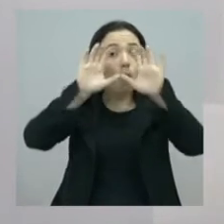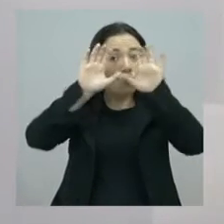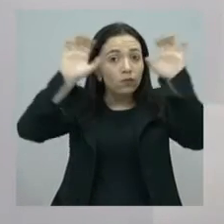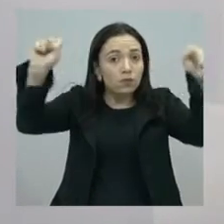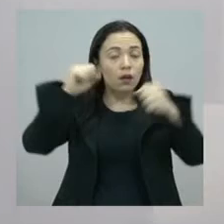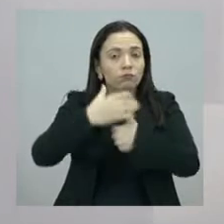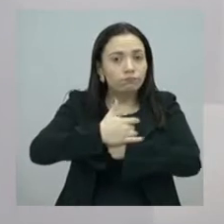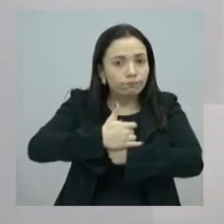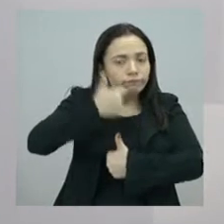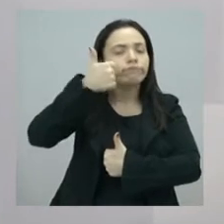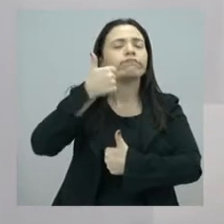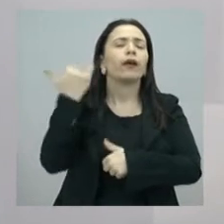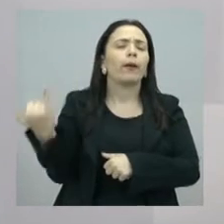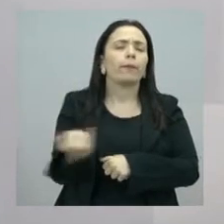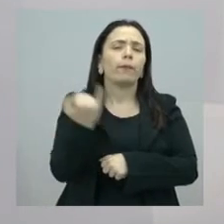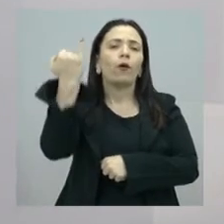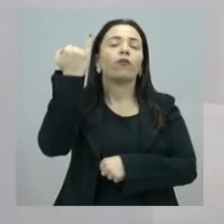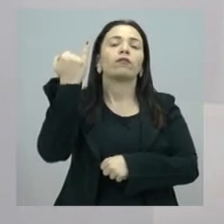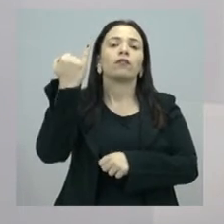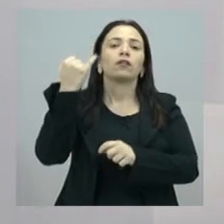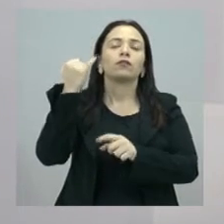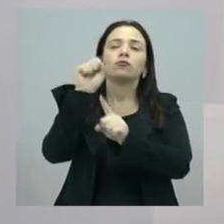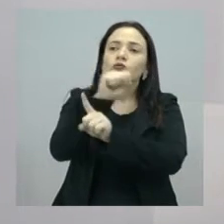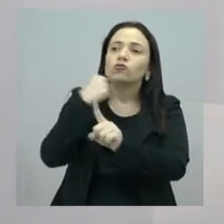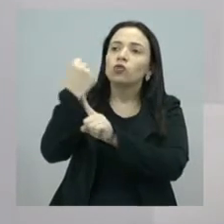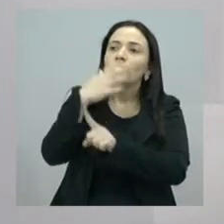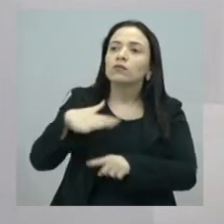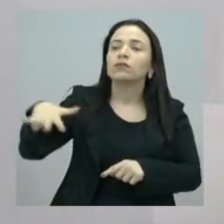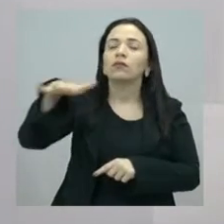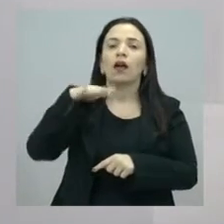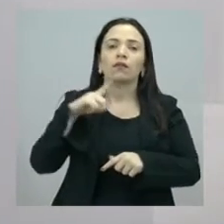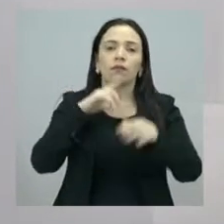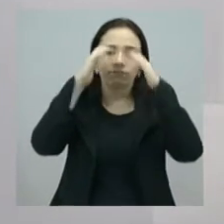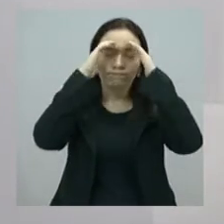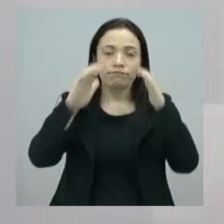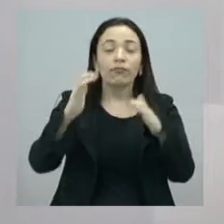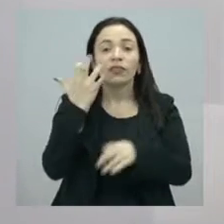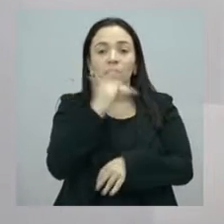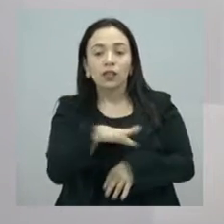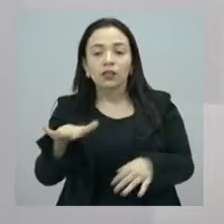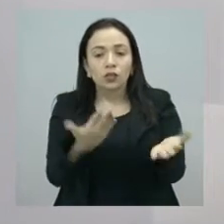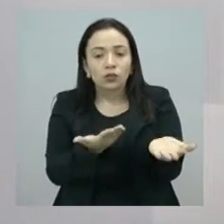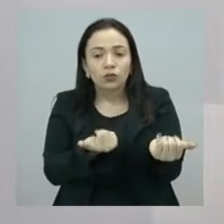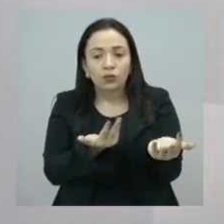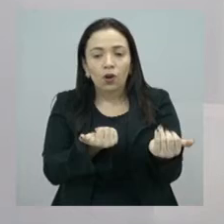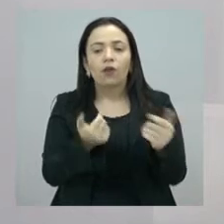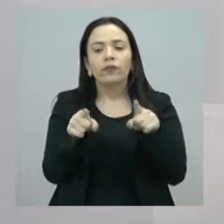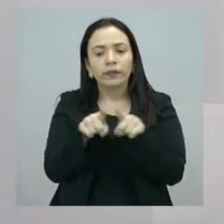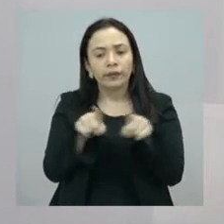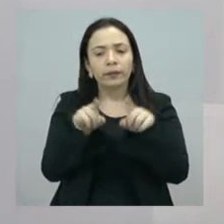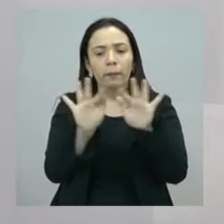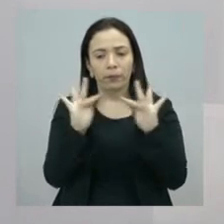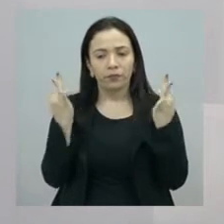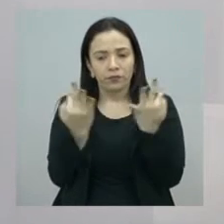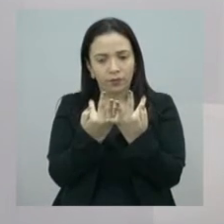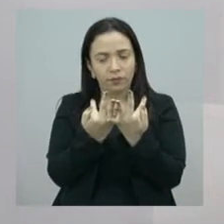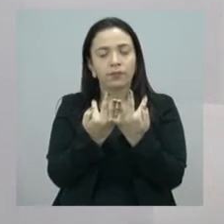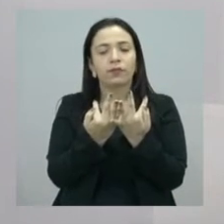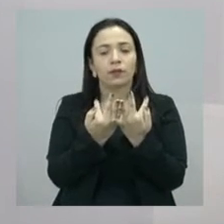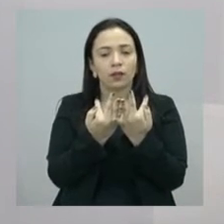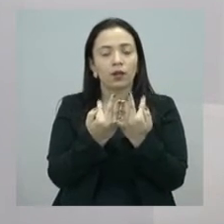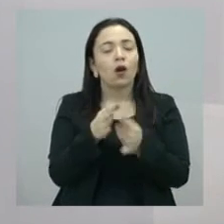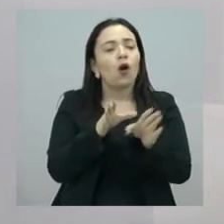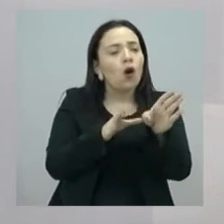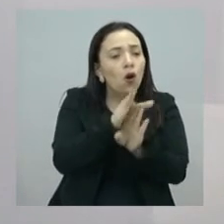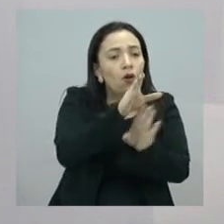órgão que está inserido na comunidade para atender crianças e adolescentes e suas famílias, bem como